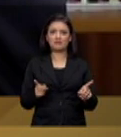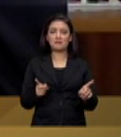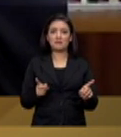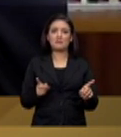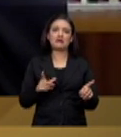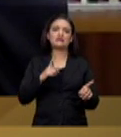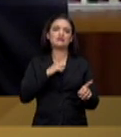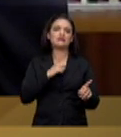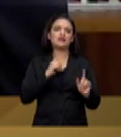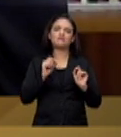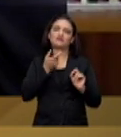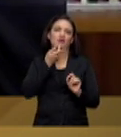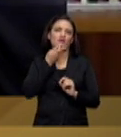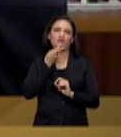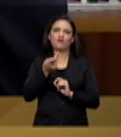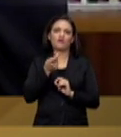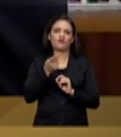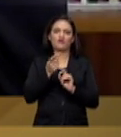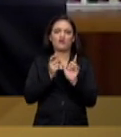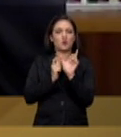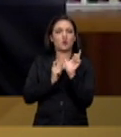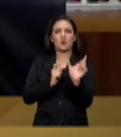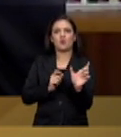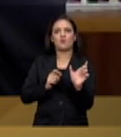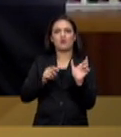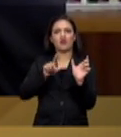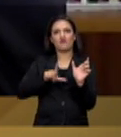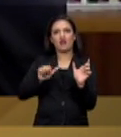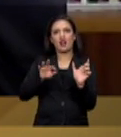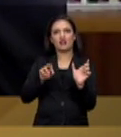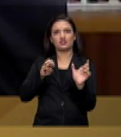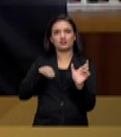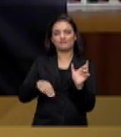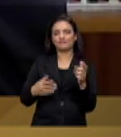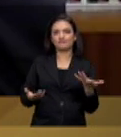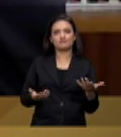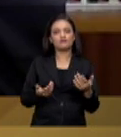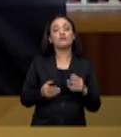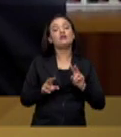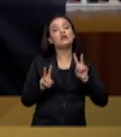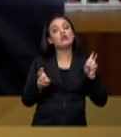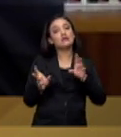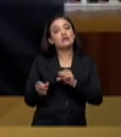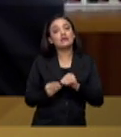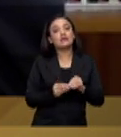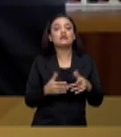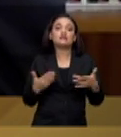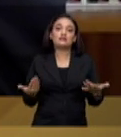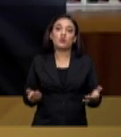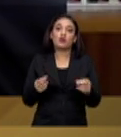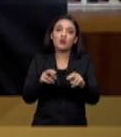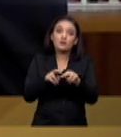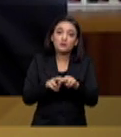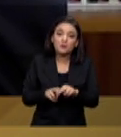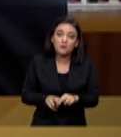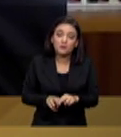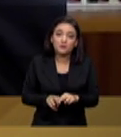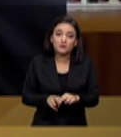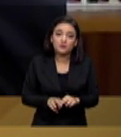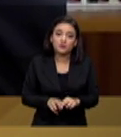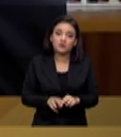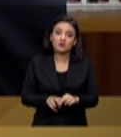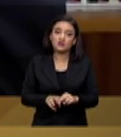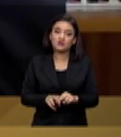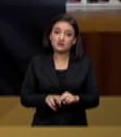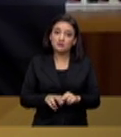corporis, fecho aspas, dentro do seu poder de agenda, e que por essa razão, aspas novamente, deve